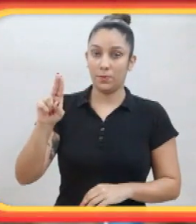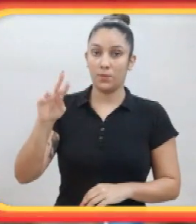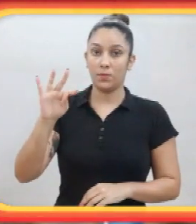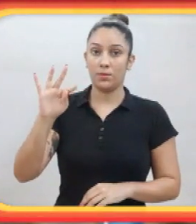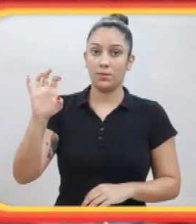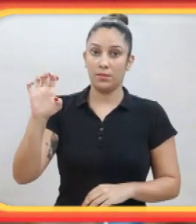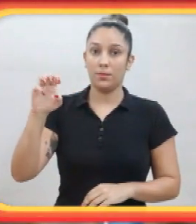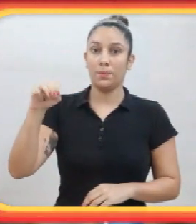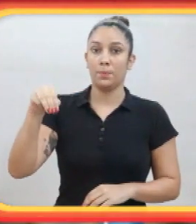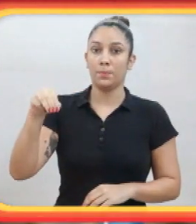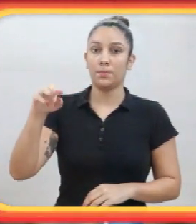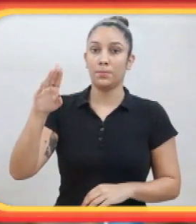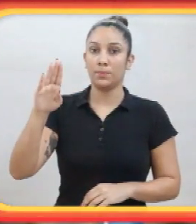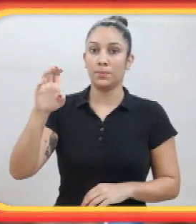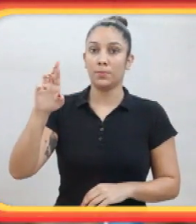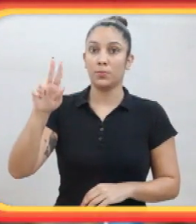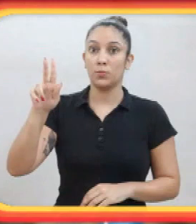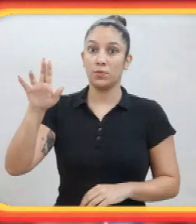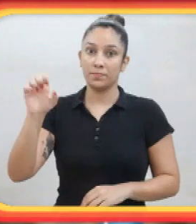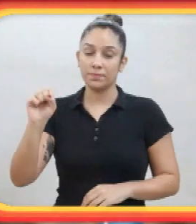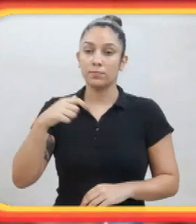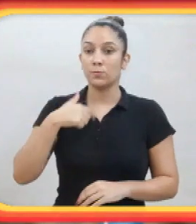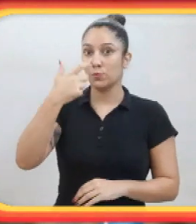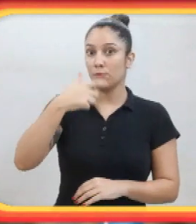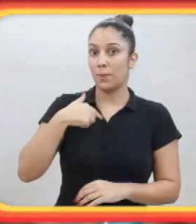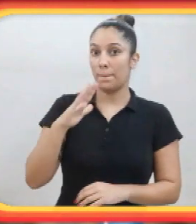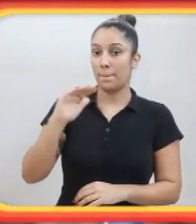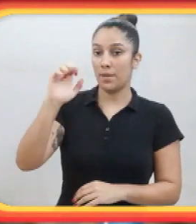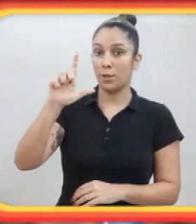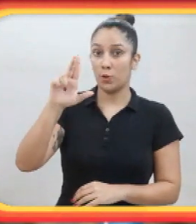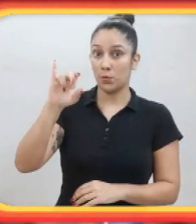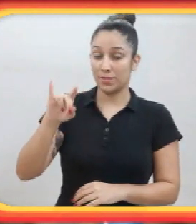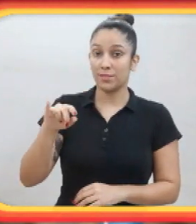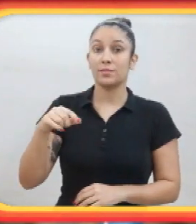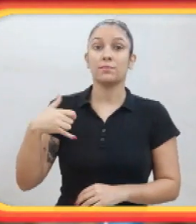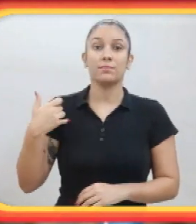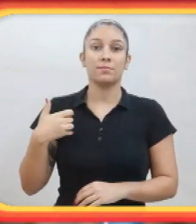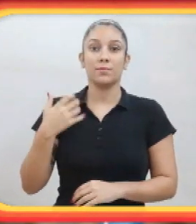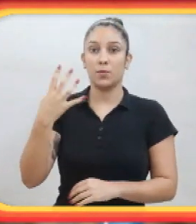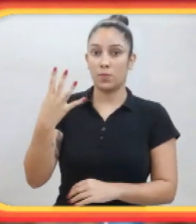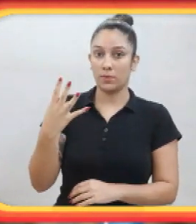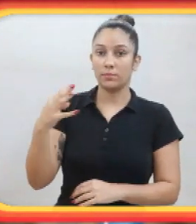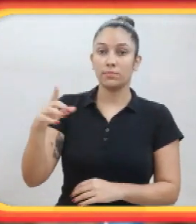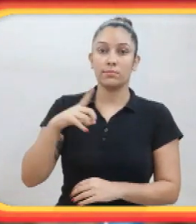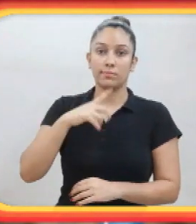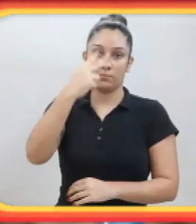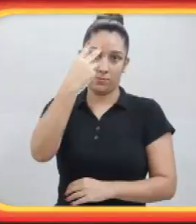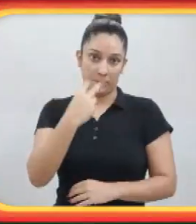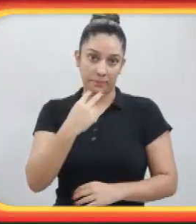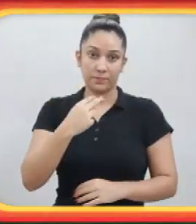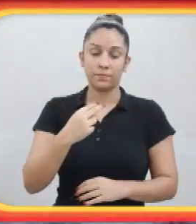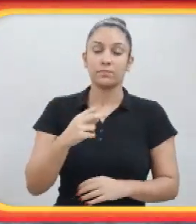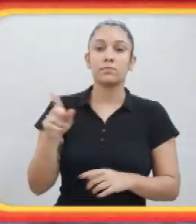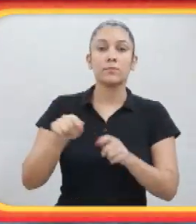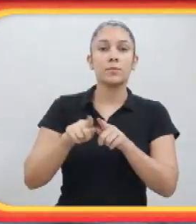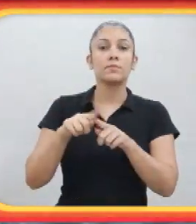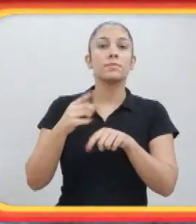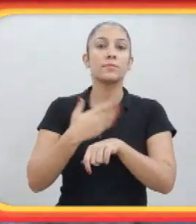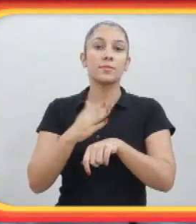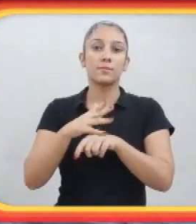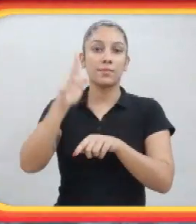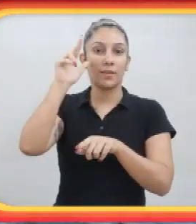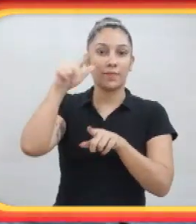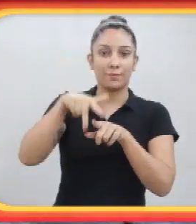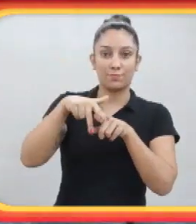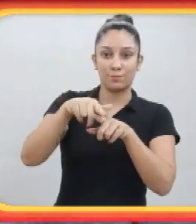Benvenuti, sou mãe da Luísa. Ela tem 4 anos, tem deficiência visual e faz ecoterapia. A Luísa